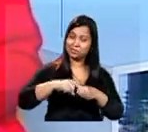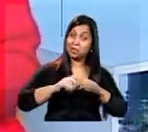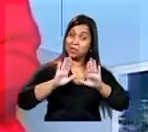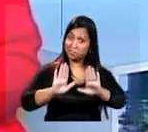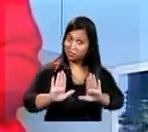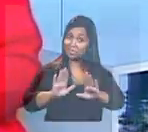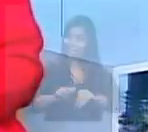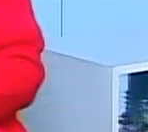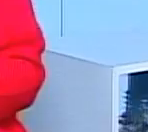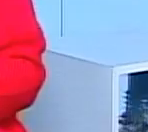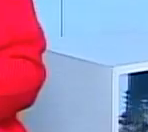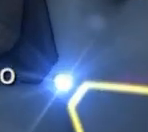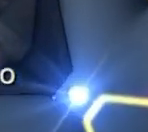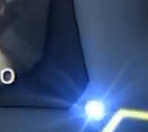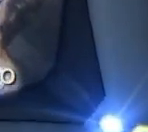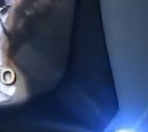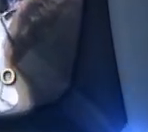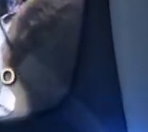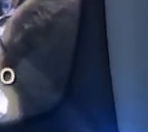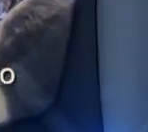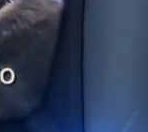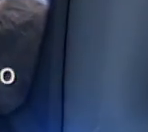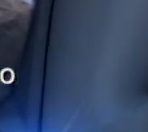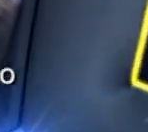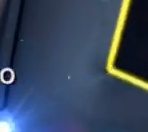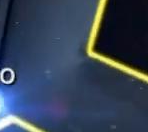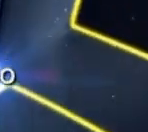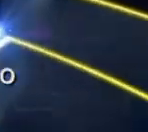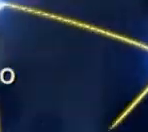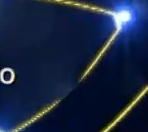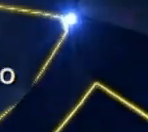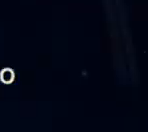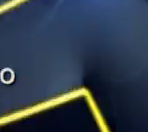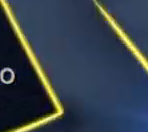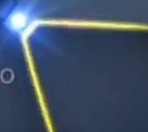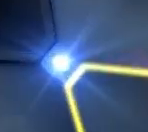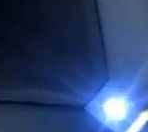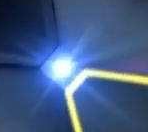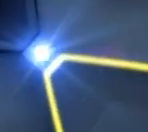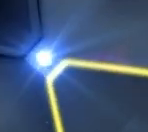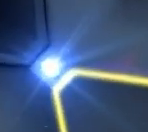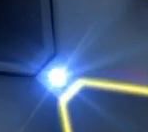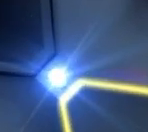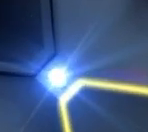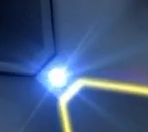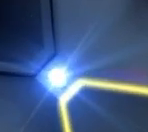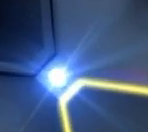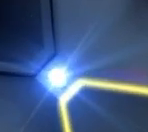pouquinho. Você não saia daí.